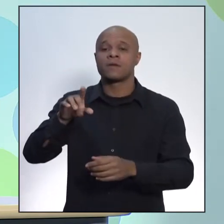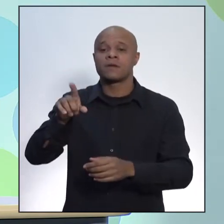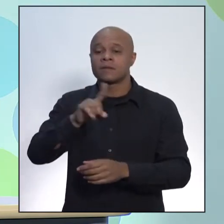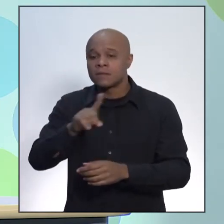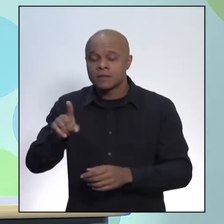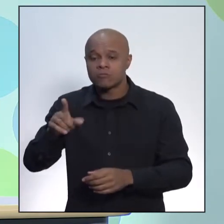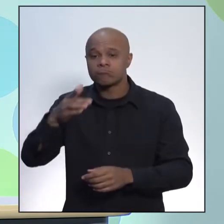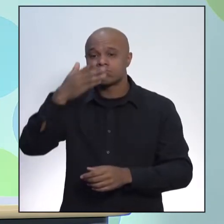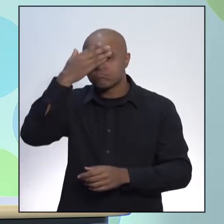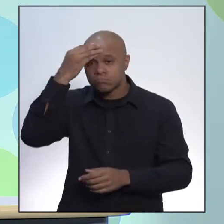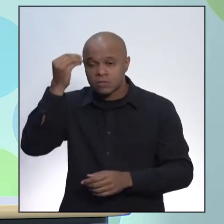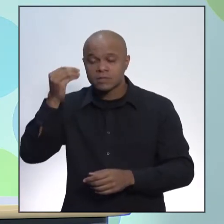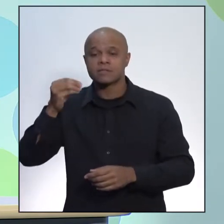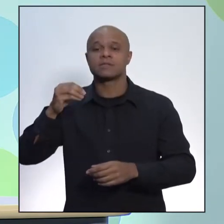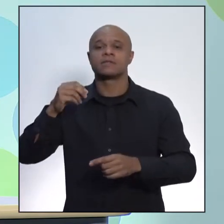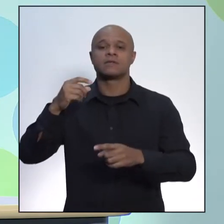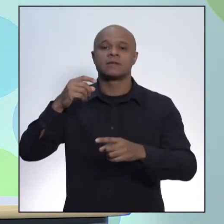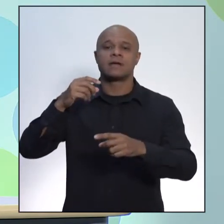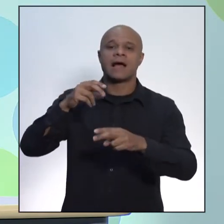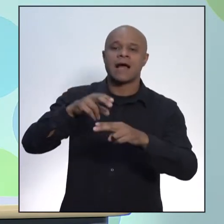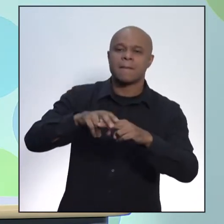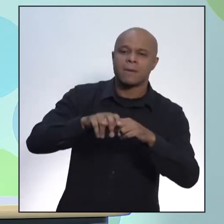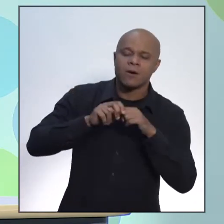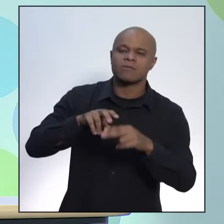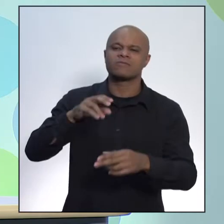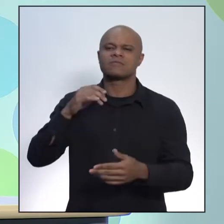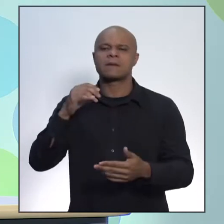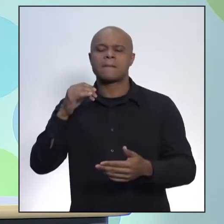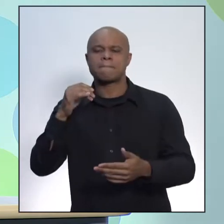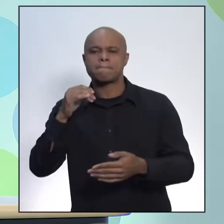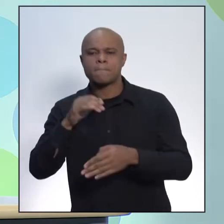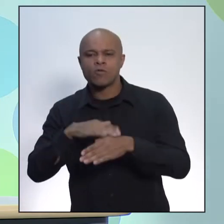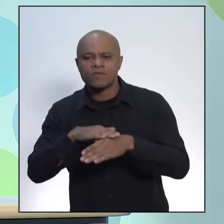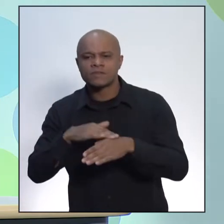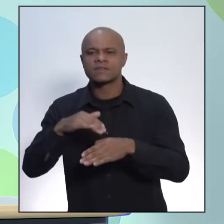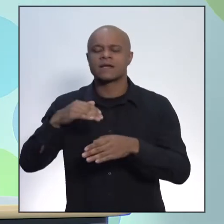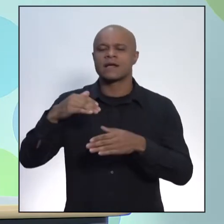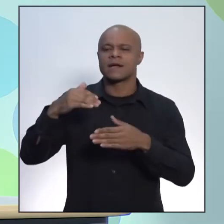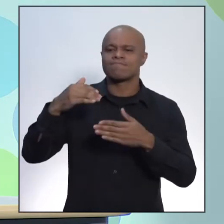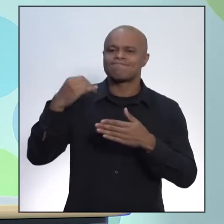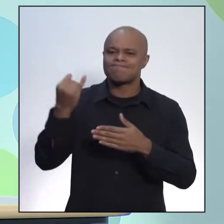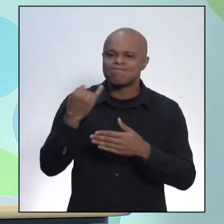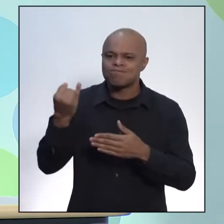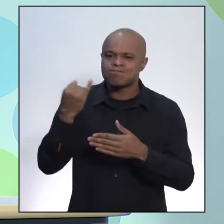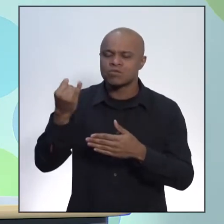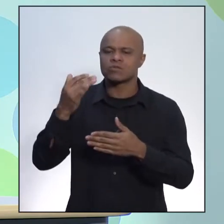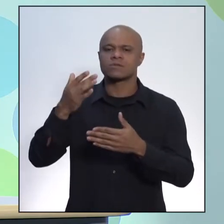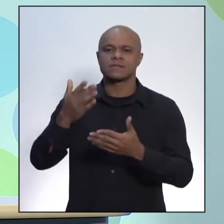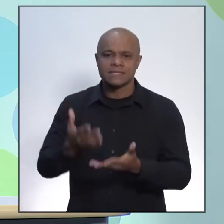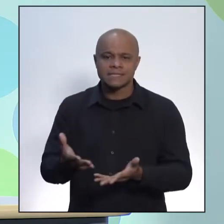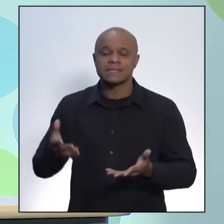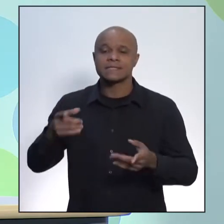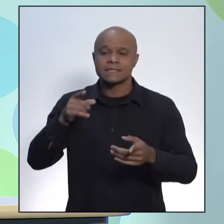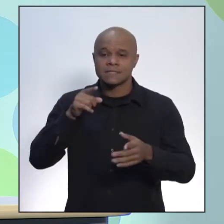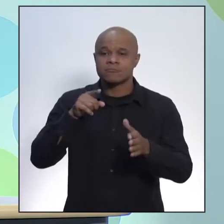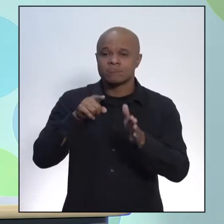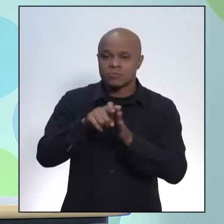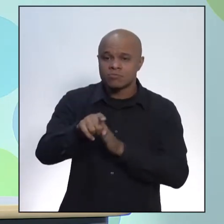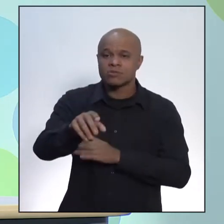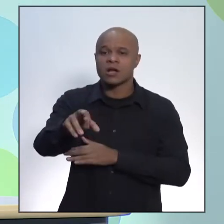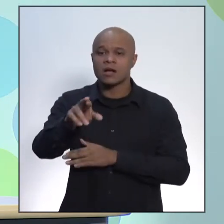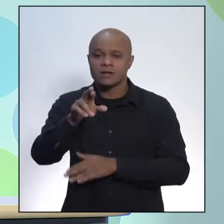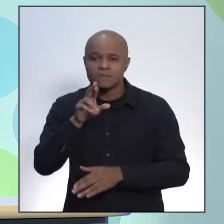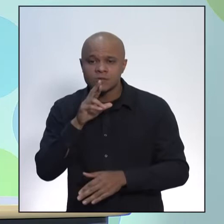isso. A gente retoma, a gente dialoga, a gente conversa. Ai, professora Ariana, na minha escola é um